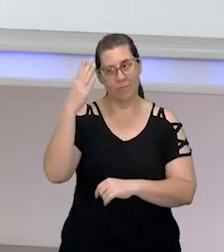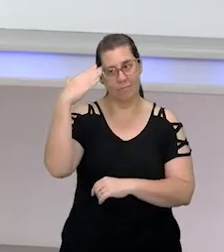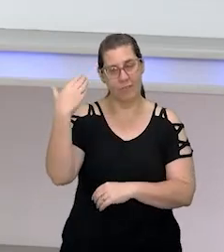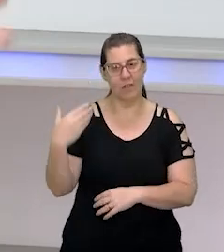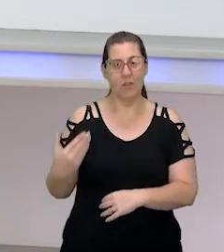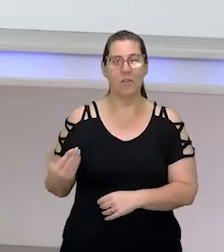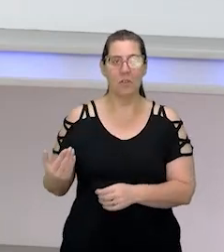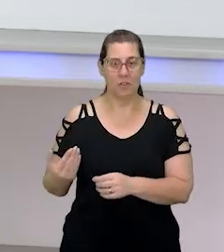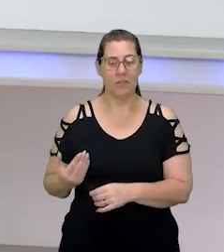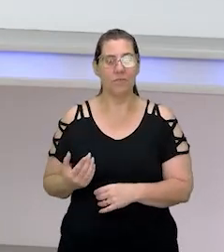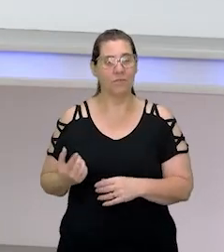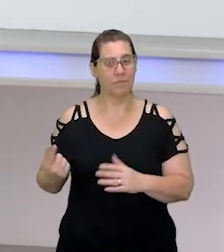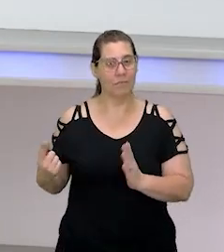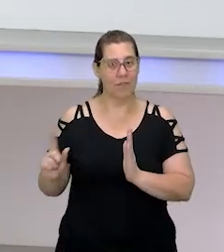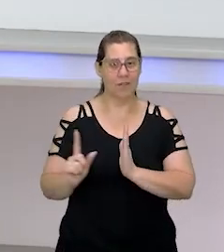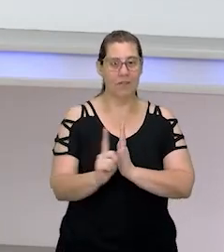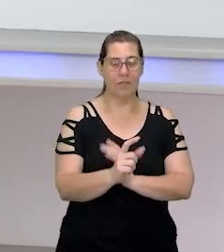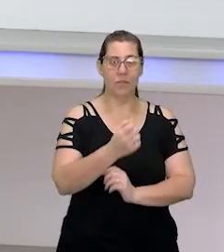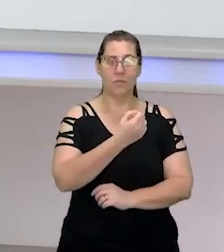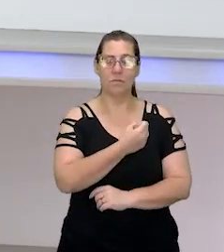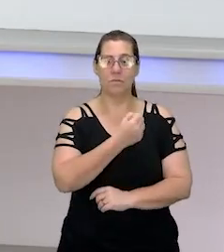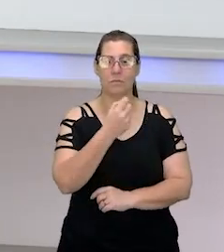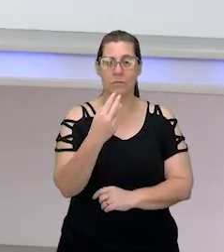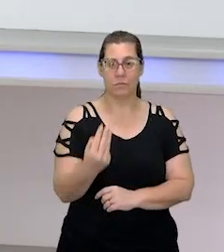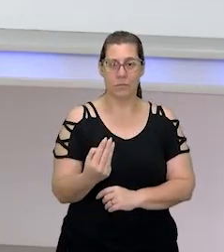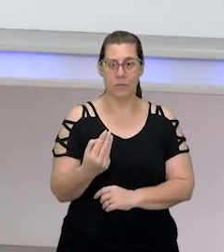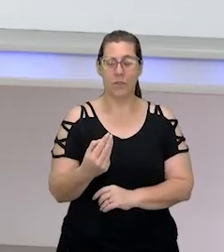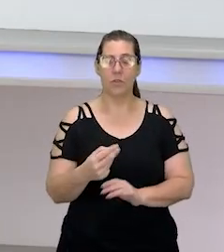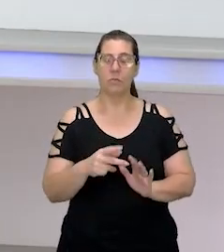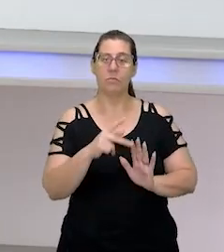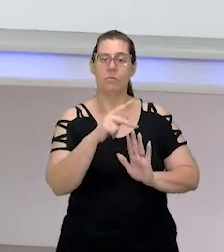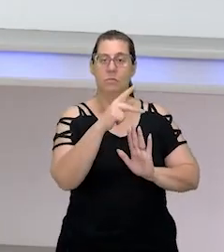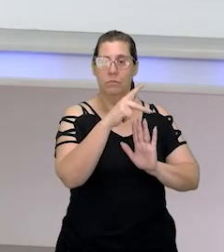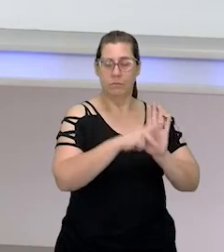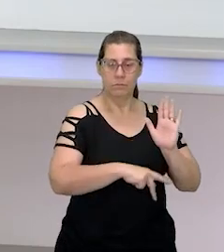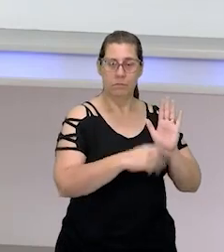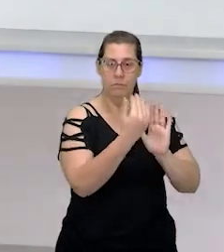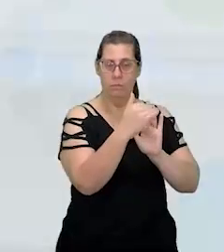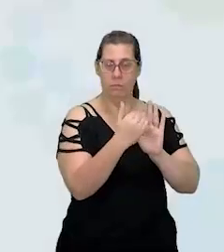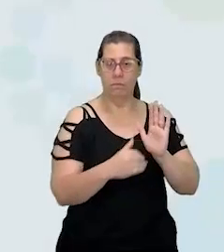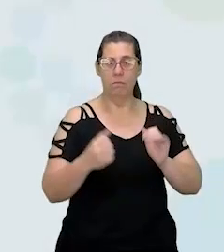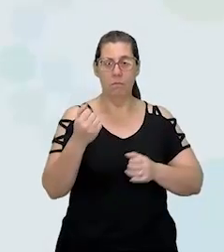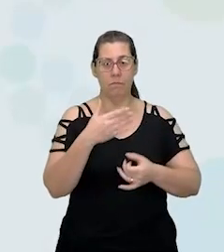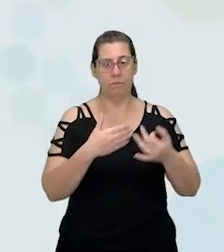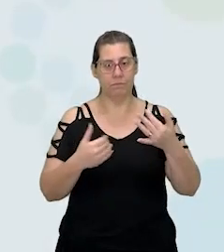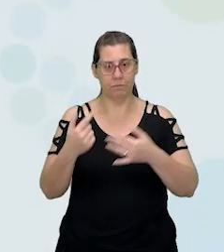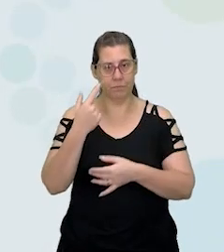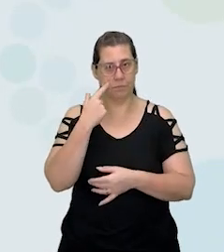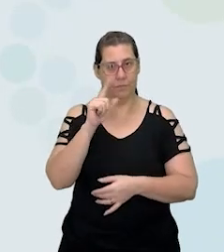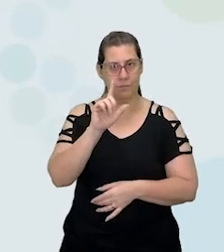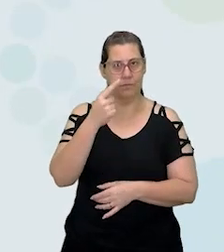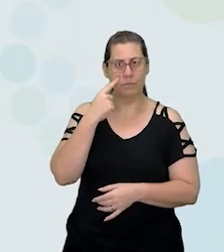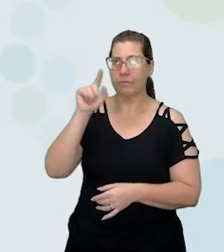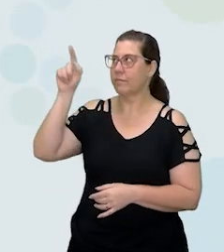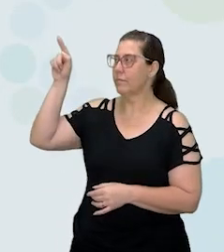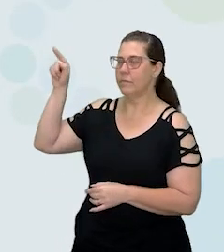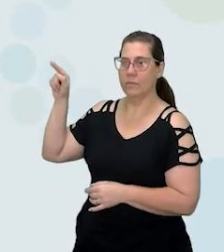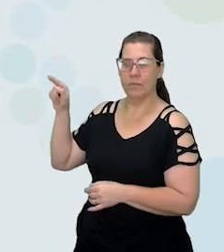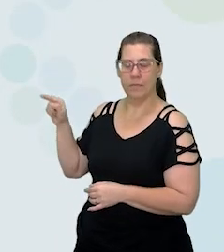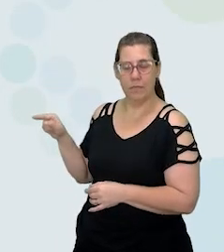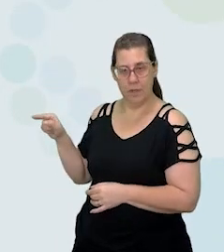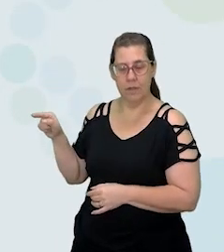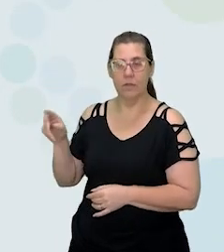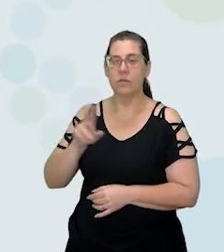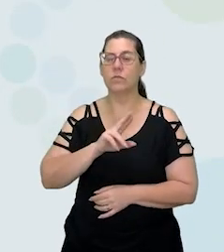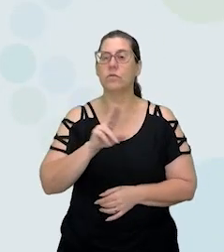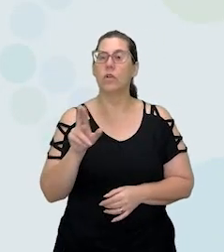estar à frente do componente de número 3. Então eu projeto o slide com o nome da aula, assim vocês já verificam aí o nome do